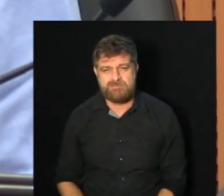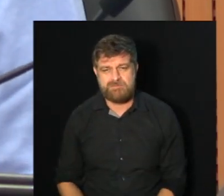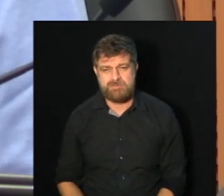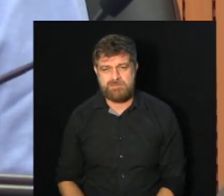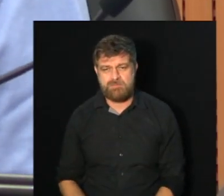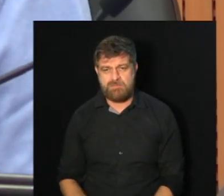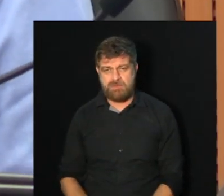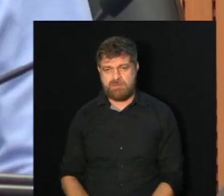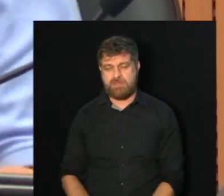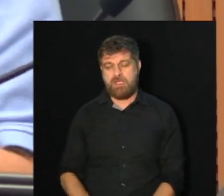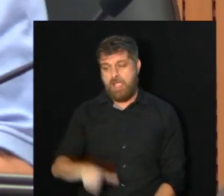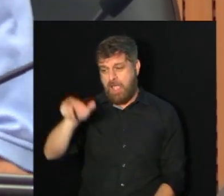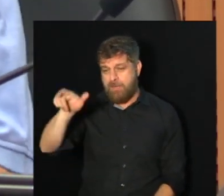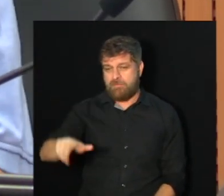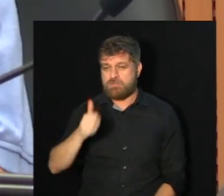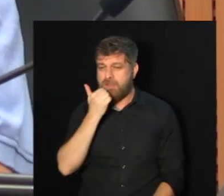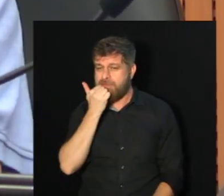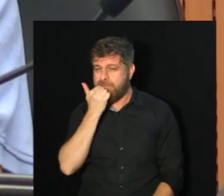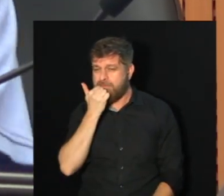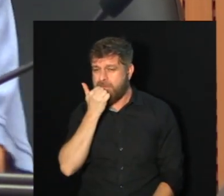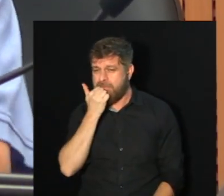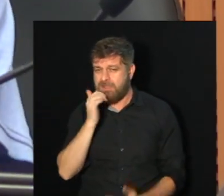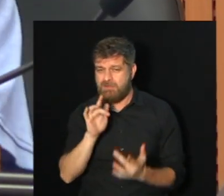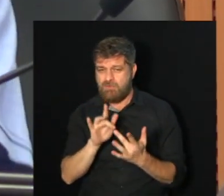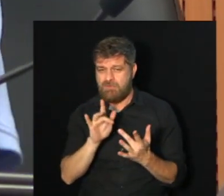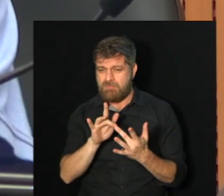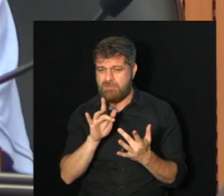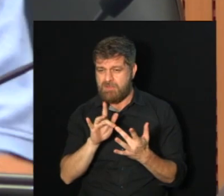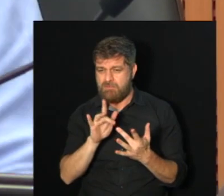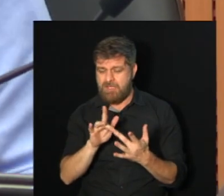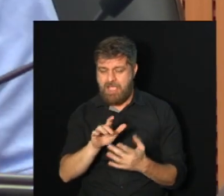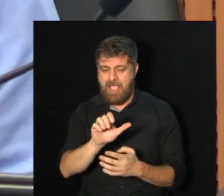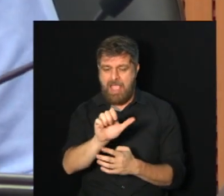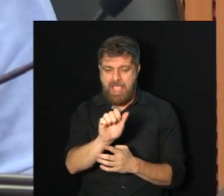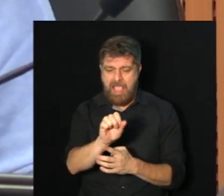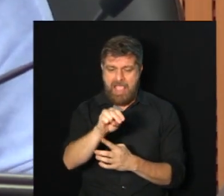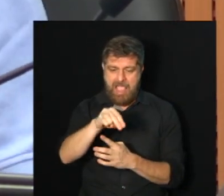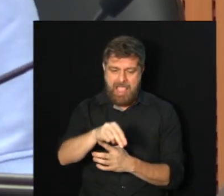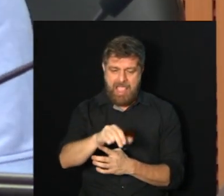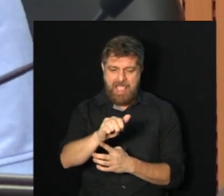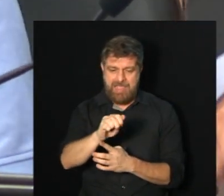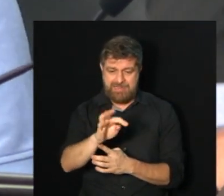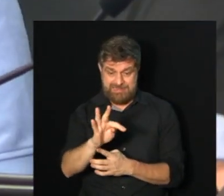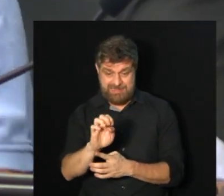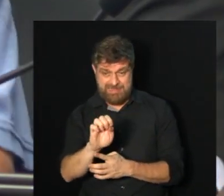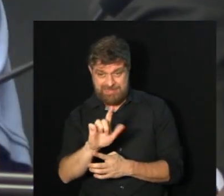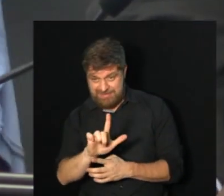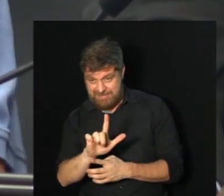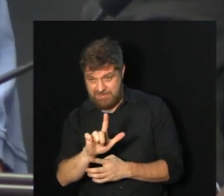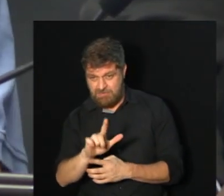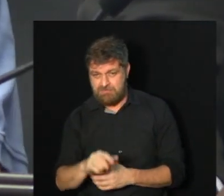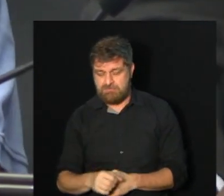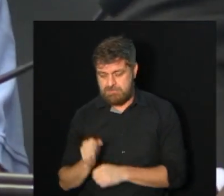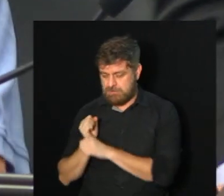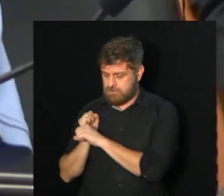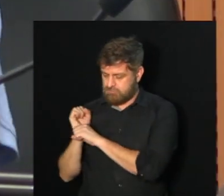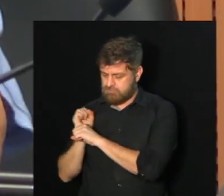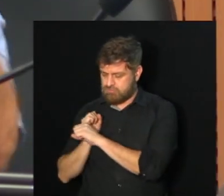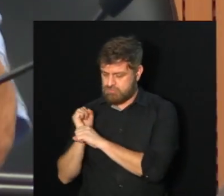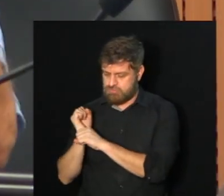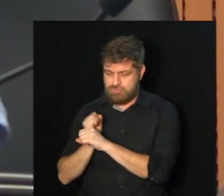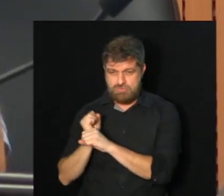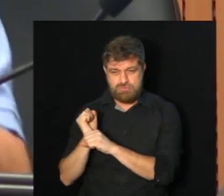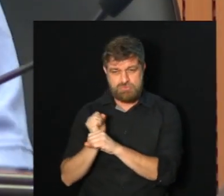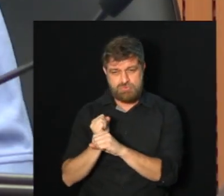Os radioamadores eles se relacionam com o Dentel, o Anatel agora, né? E durante alguns anos, quer dizer,